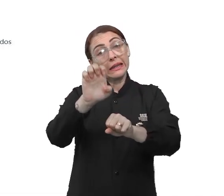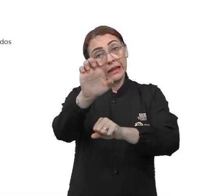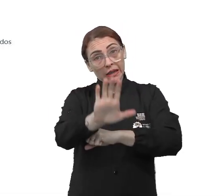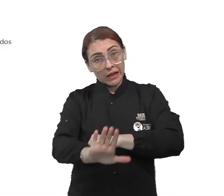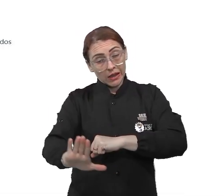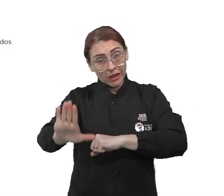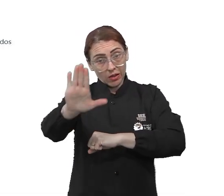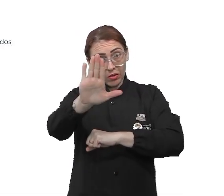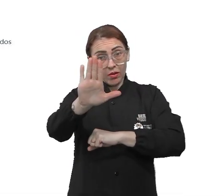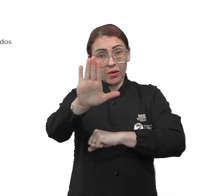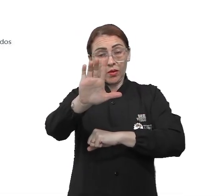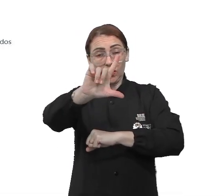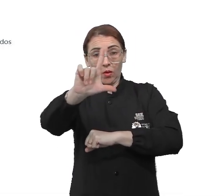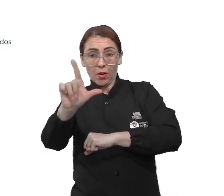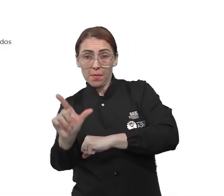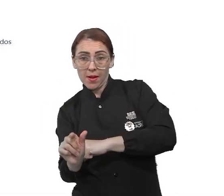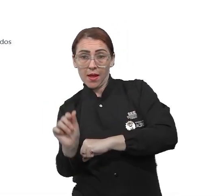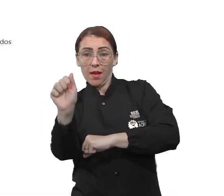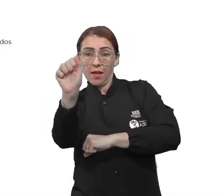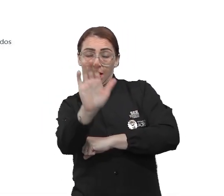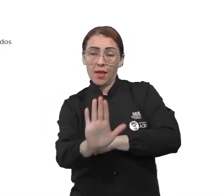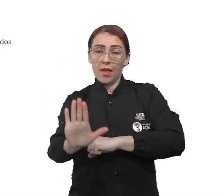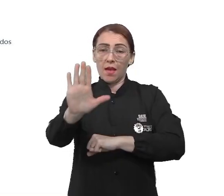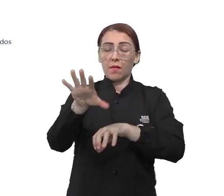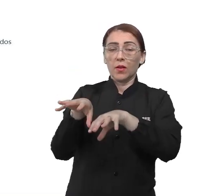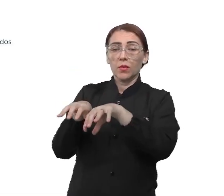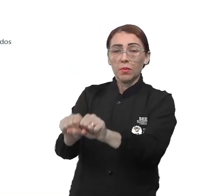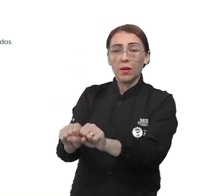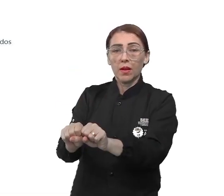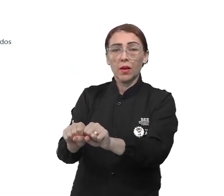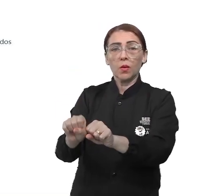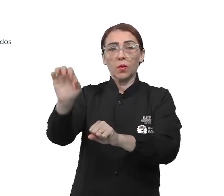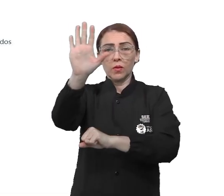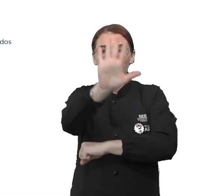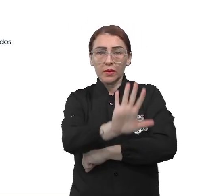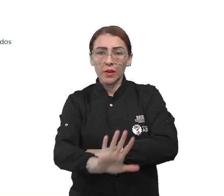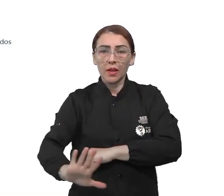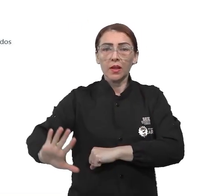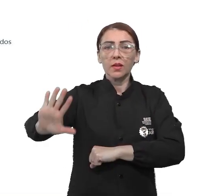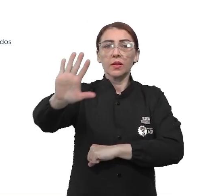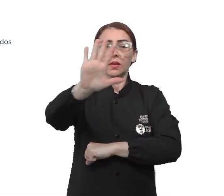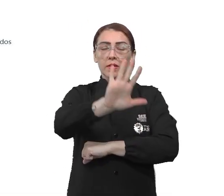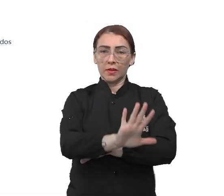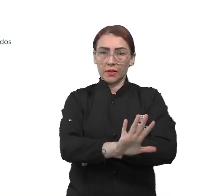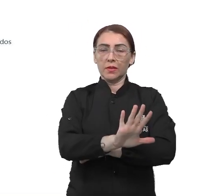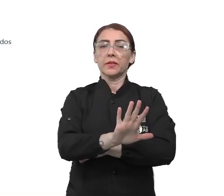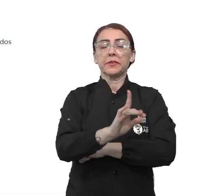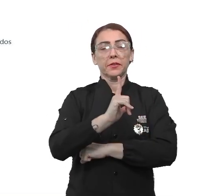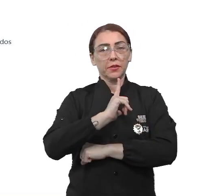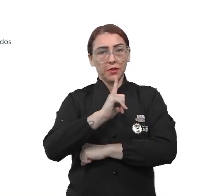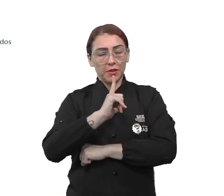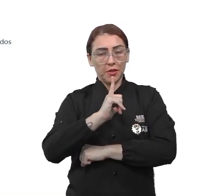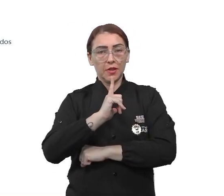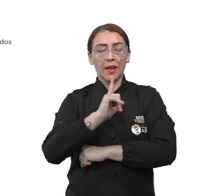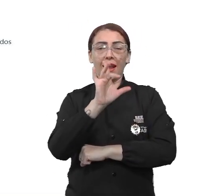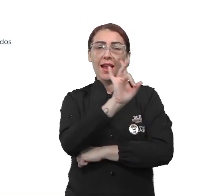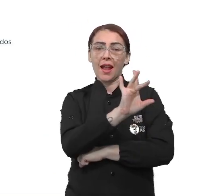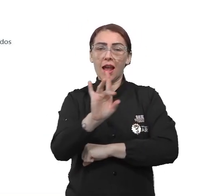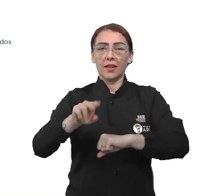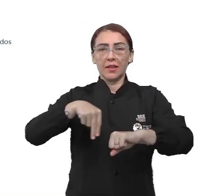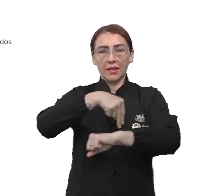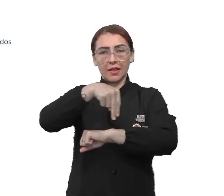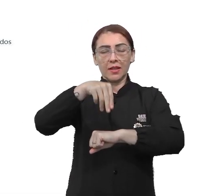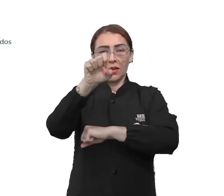Europa sobre a África e a Ásia, o nacionalismo que existia, onde cada